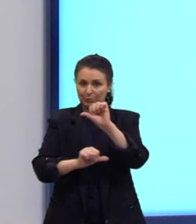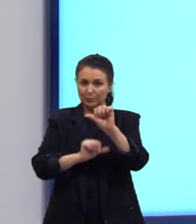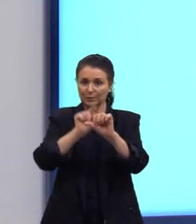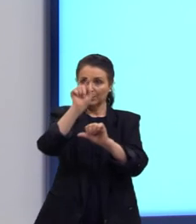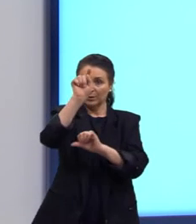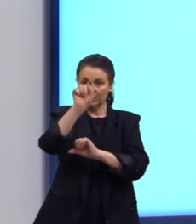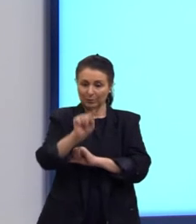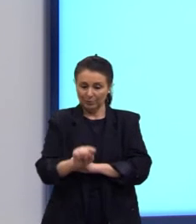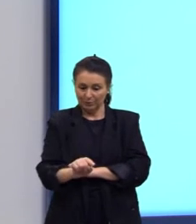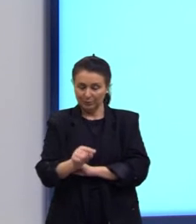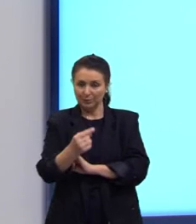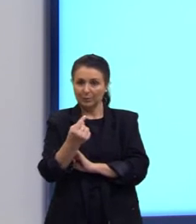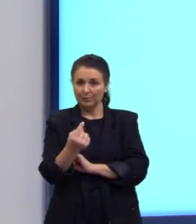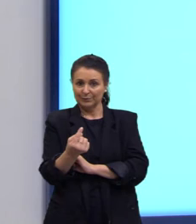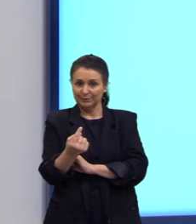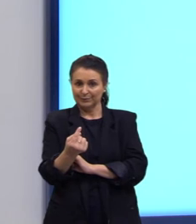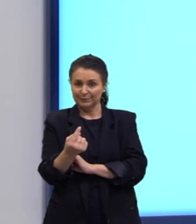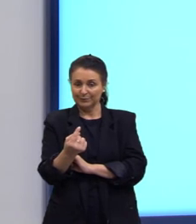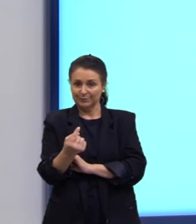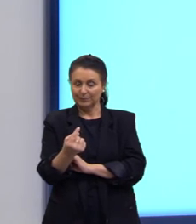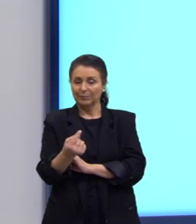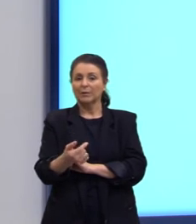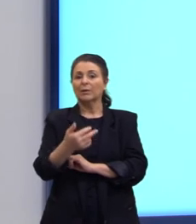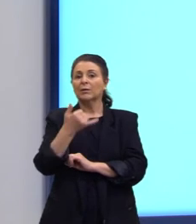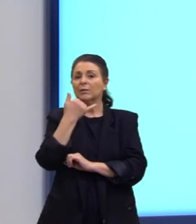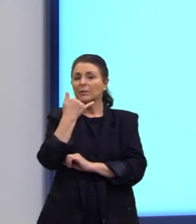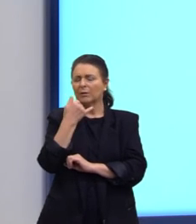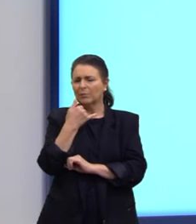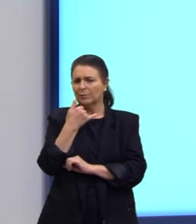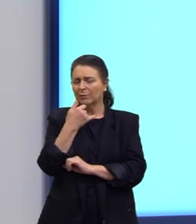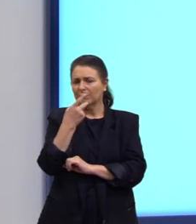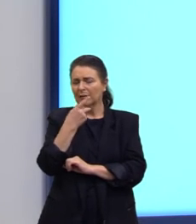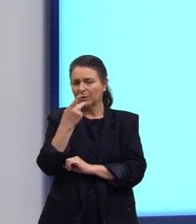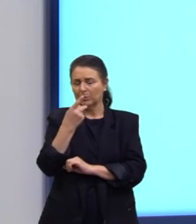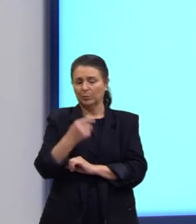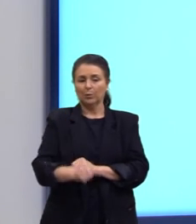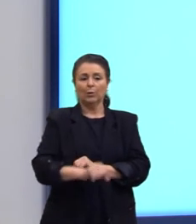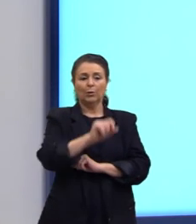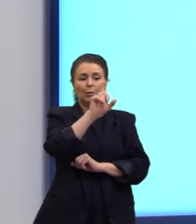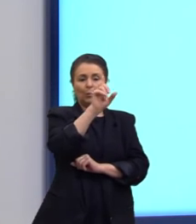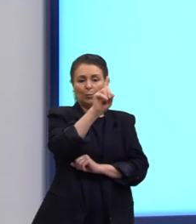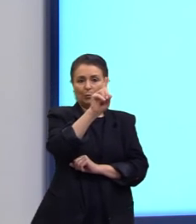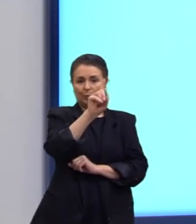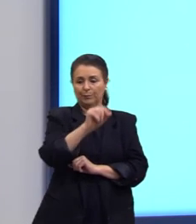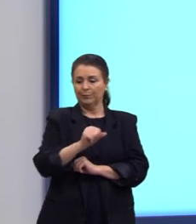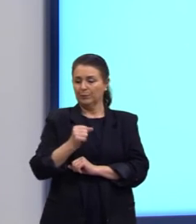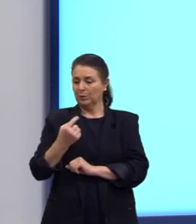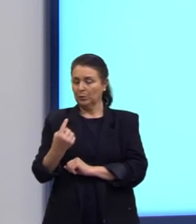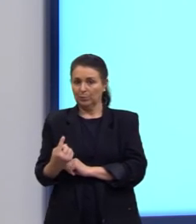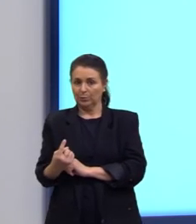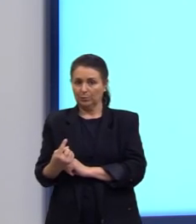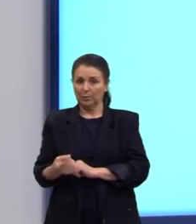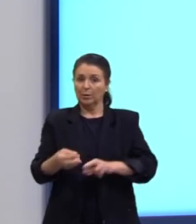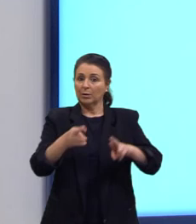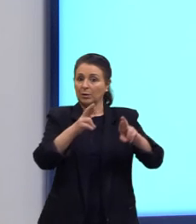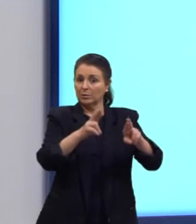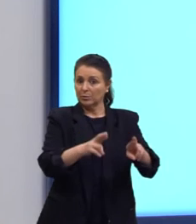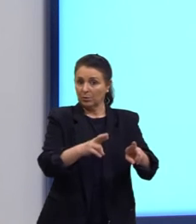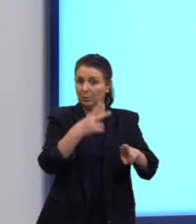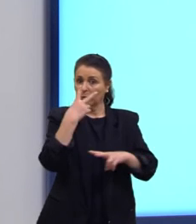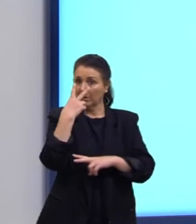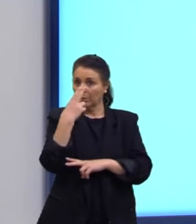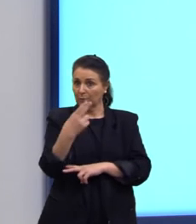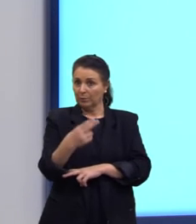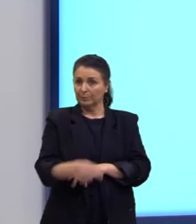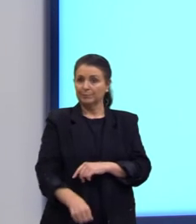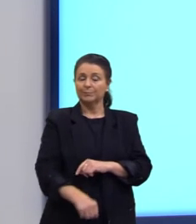as só que quando nós falamos mudaram da linha 1 né para coluna 1 a região Seria a mesma aqui